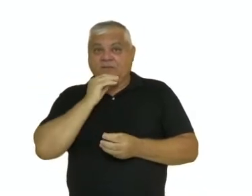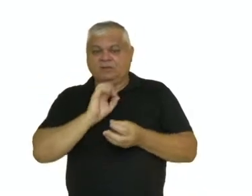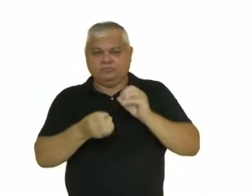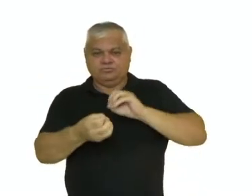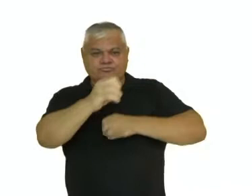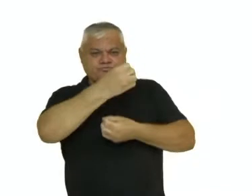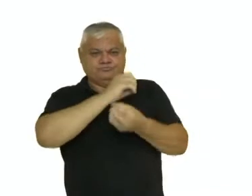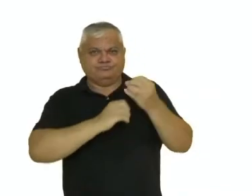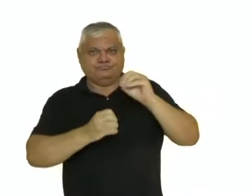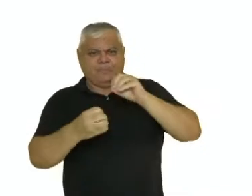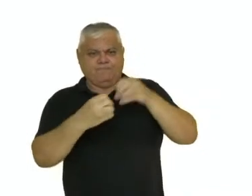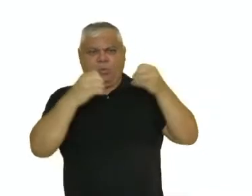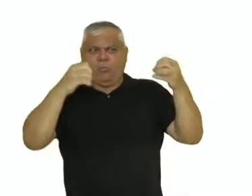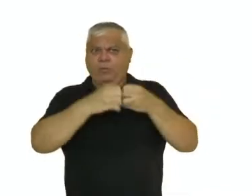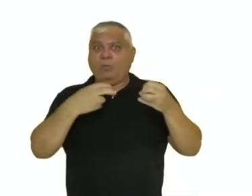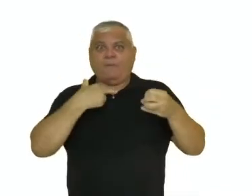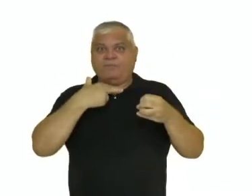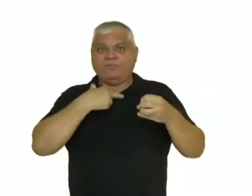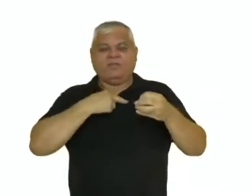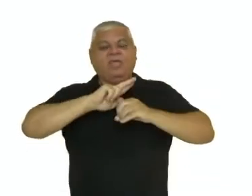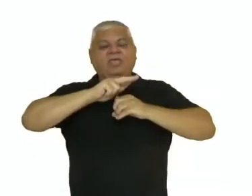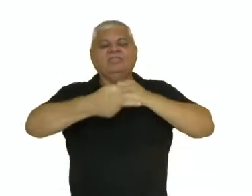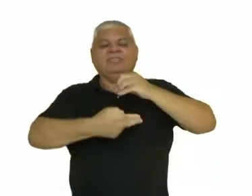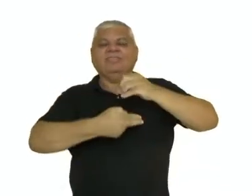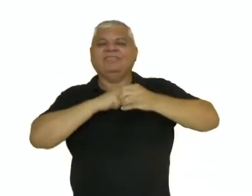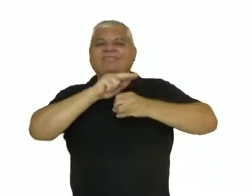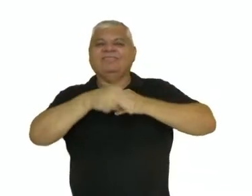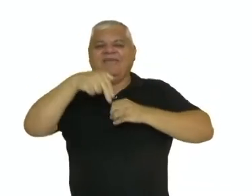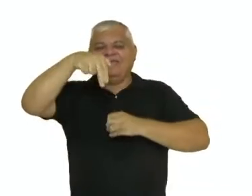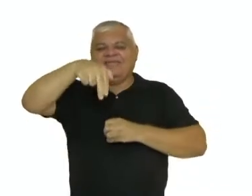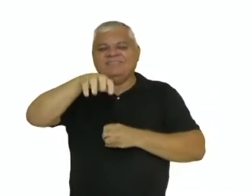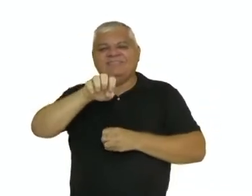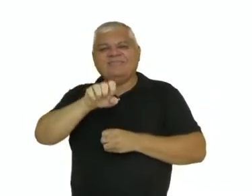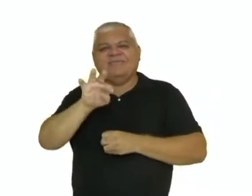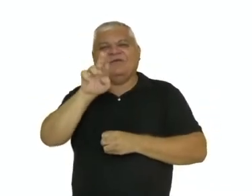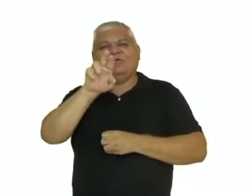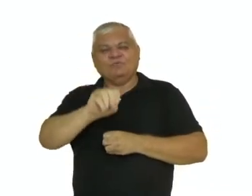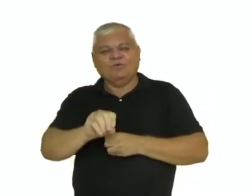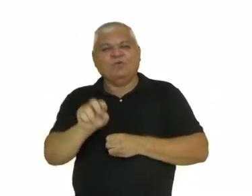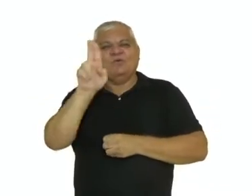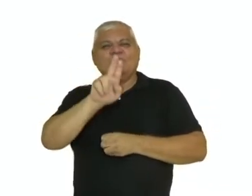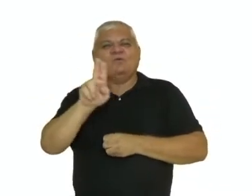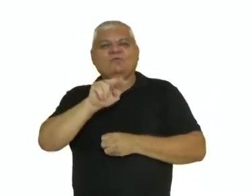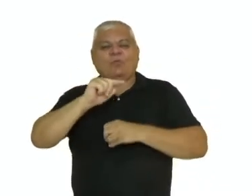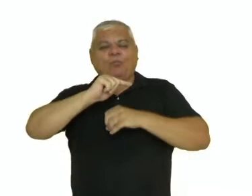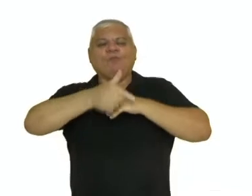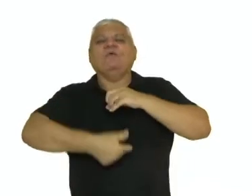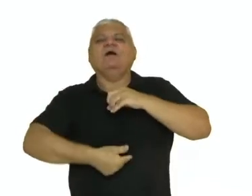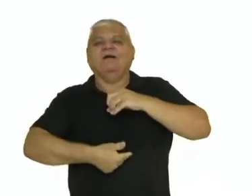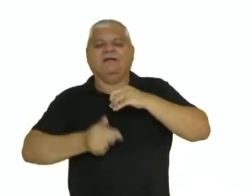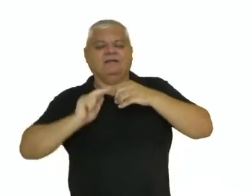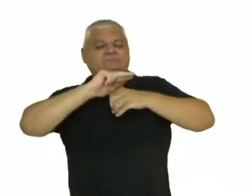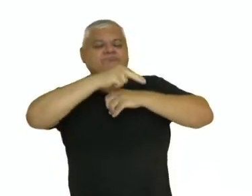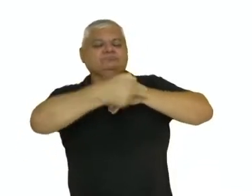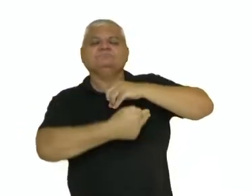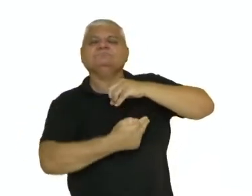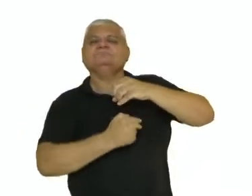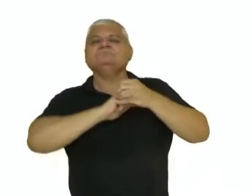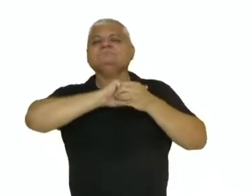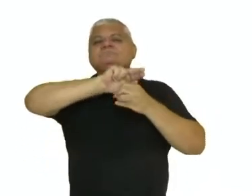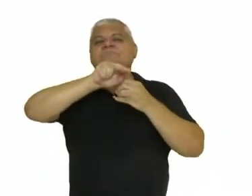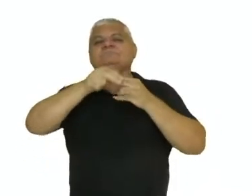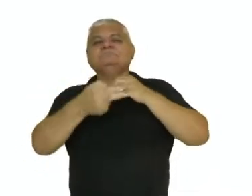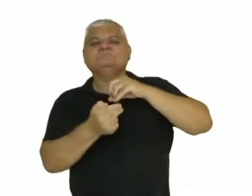de repulsão dos prótons no núcleo, a natureza utiliza partículas sem carga elétrica, chamadas nêutrons.